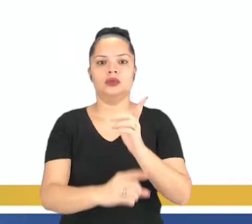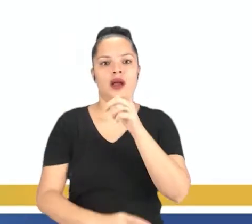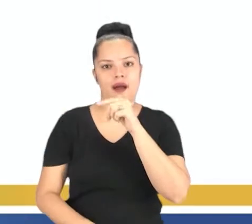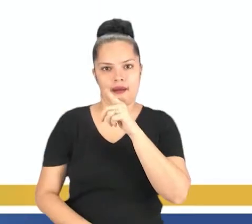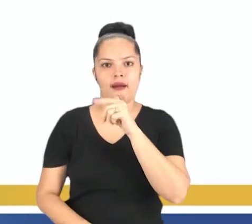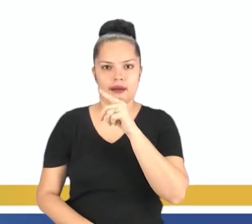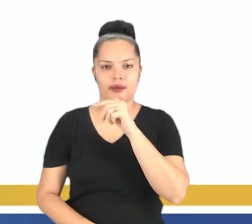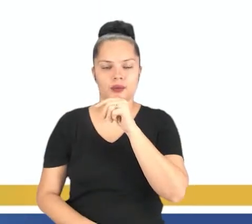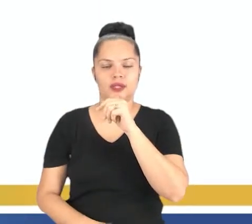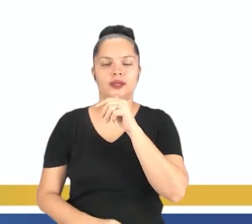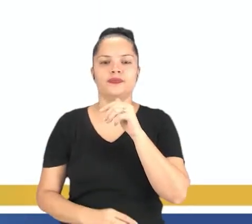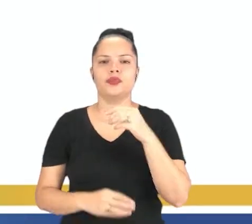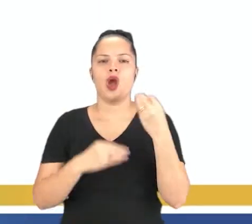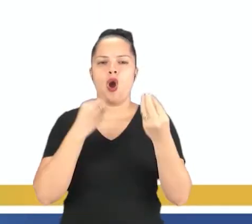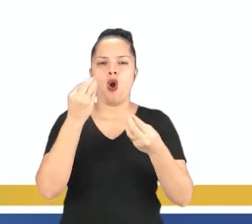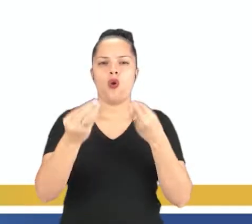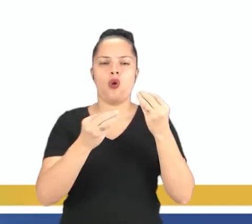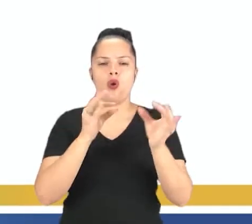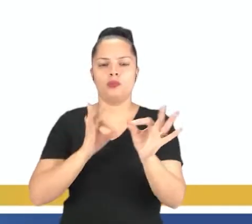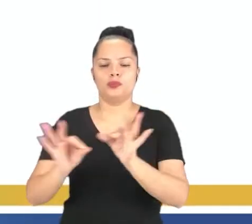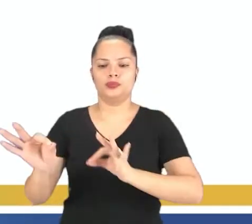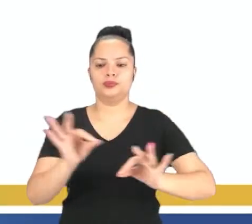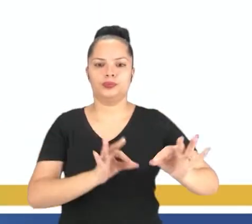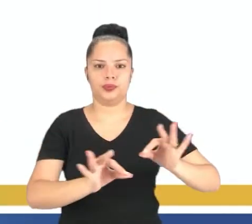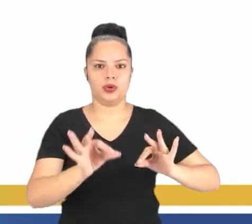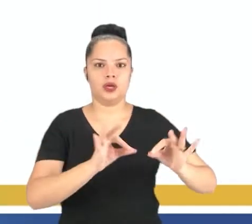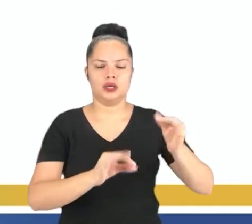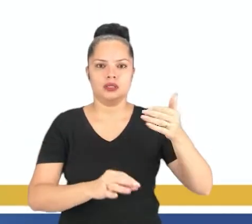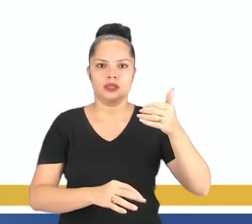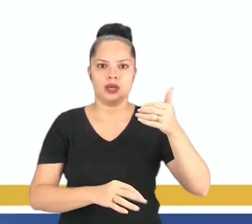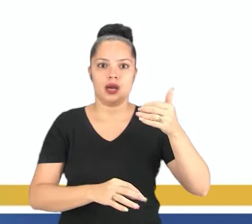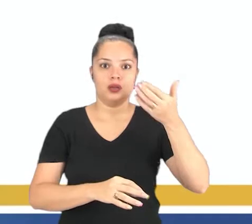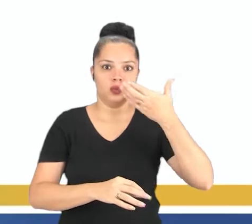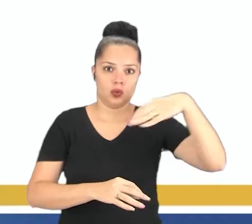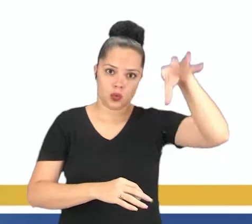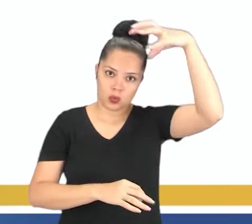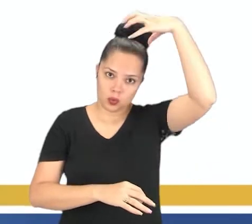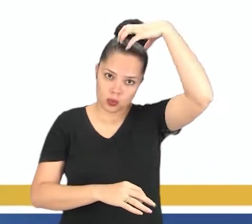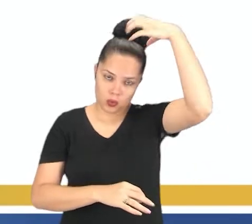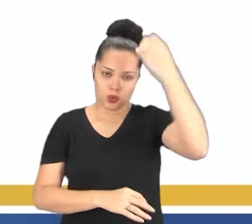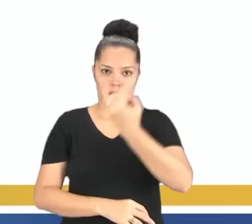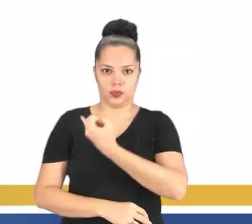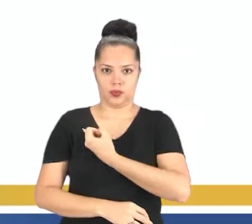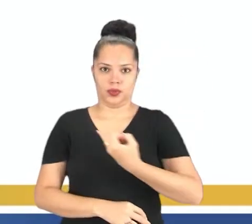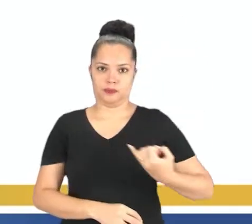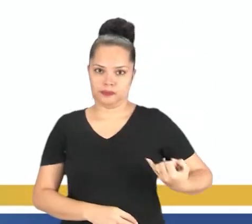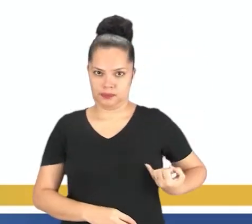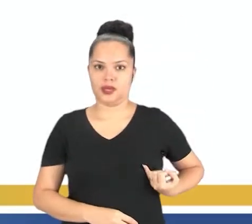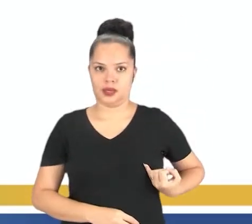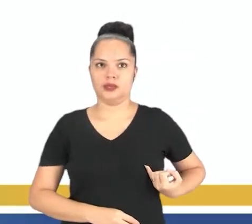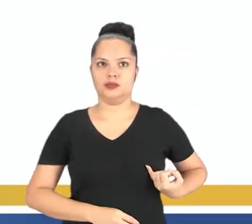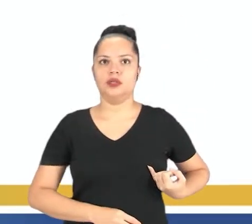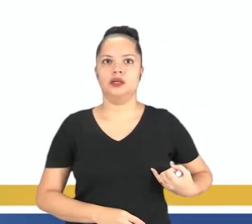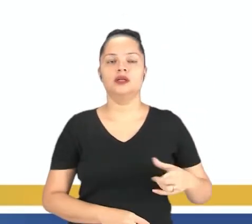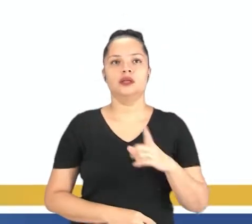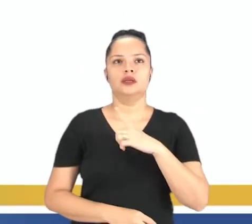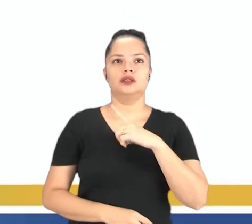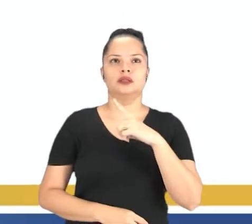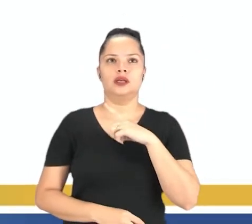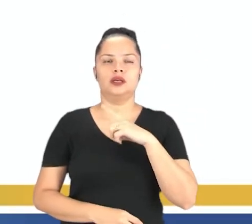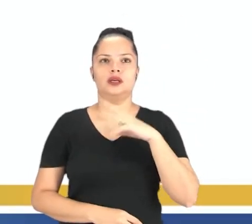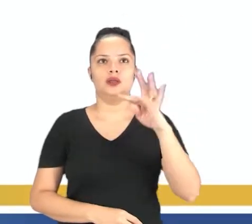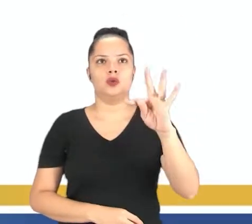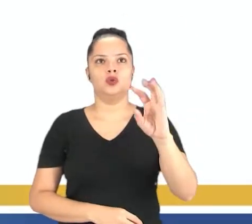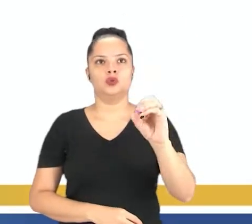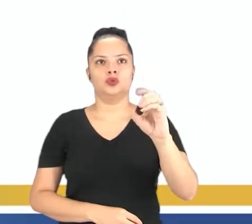Ah tá a formação do Império então começa com os toltecas né a hegemonia dos toltecas vai do